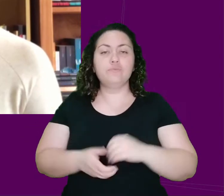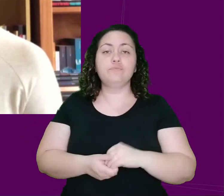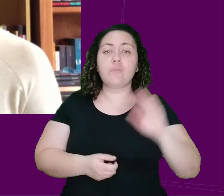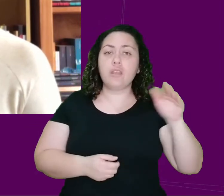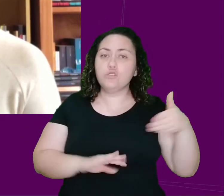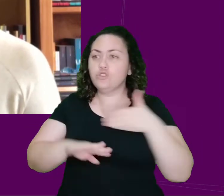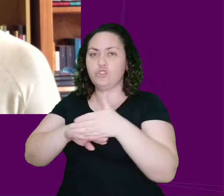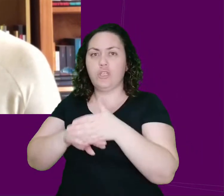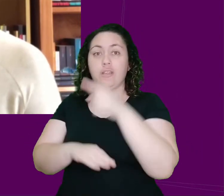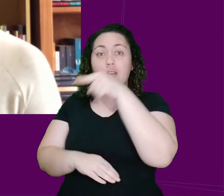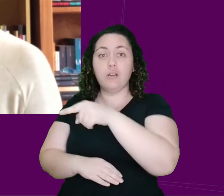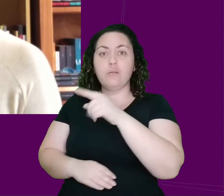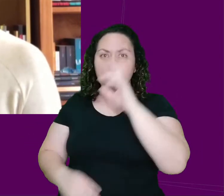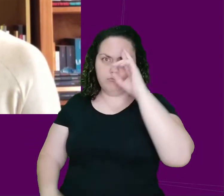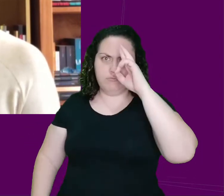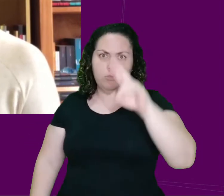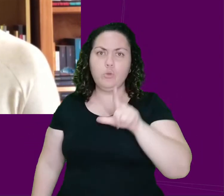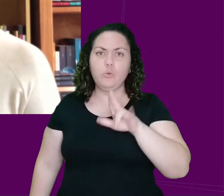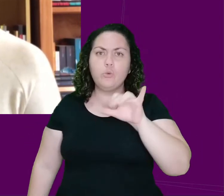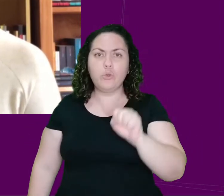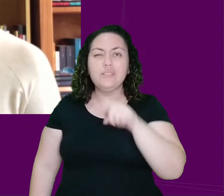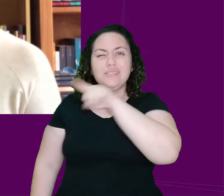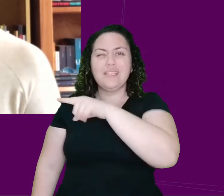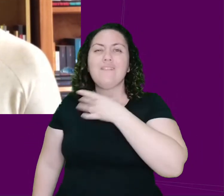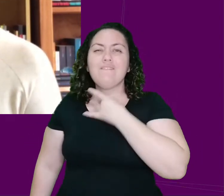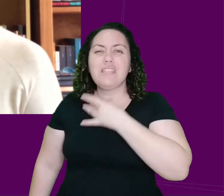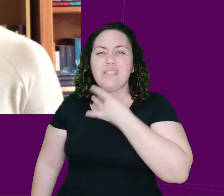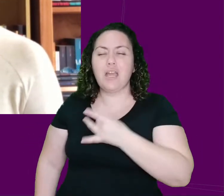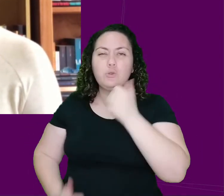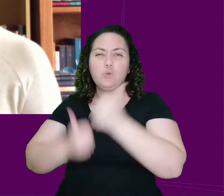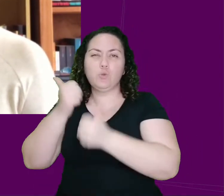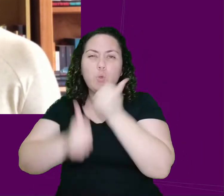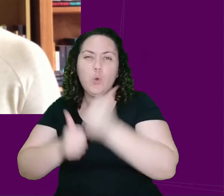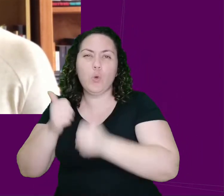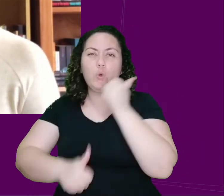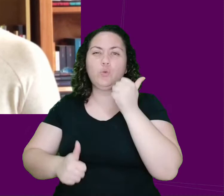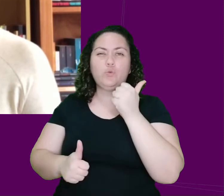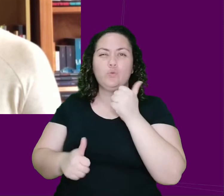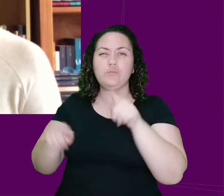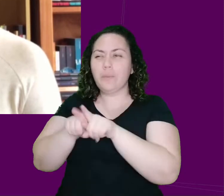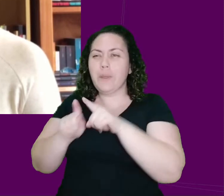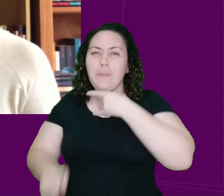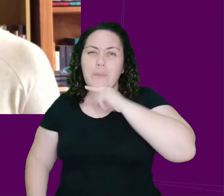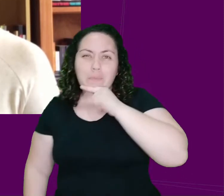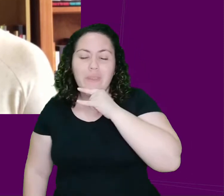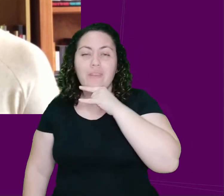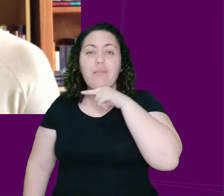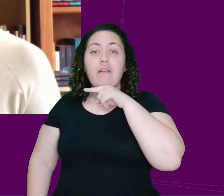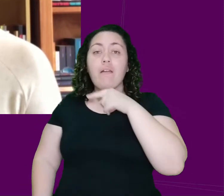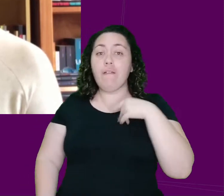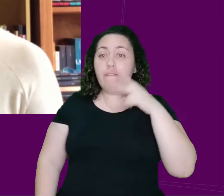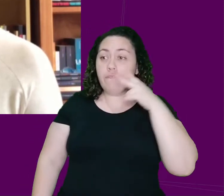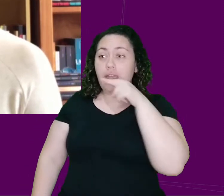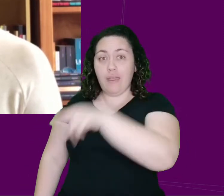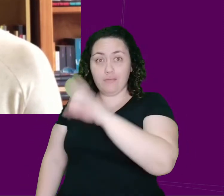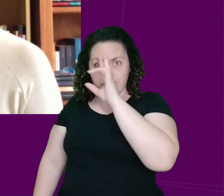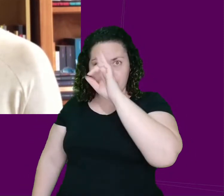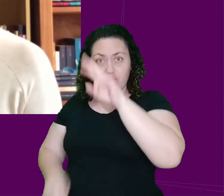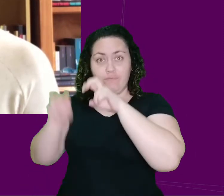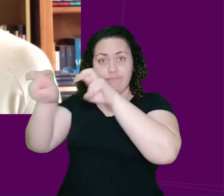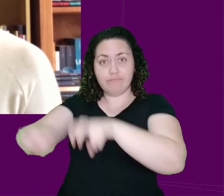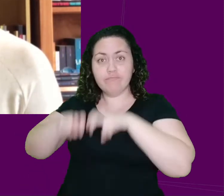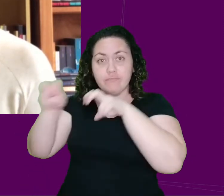das terras, Luiz Padilha, viciado em jogo e em bebidas, com empréstimos e acaba por receber como pagamento o